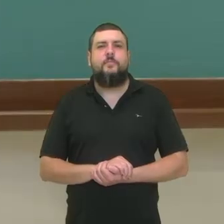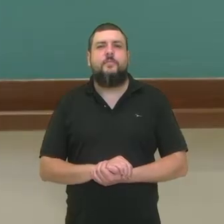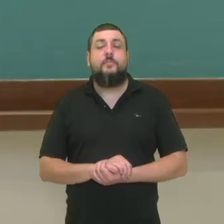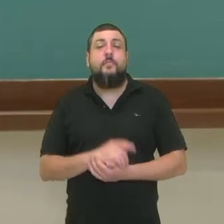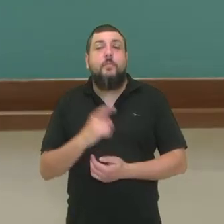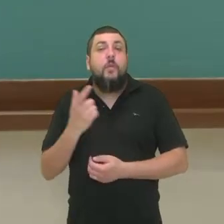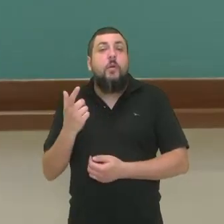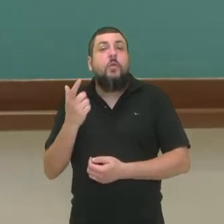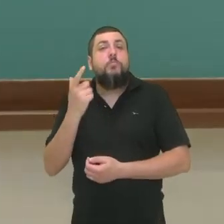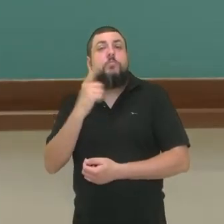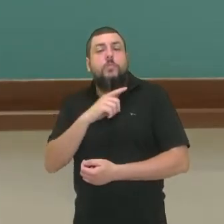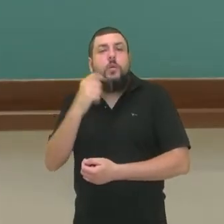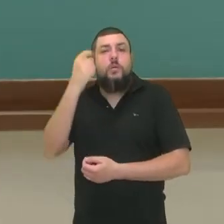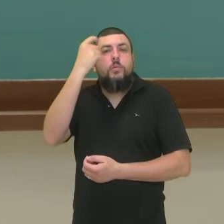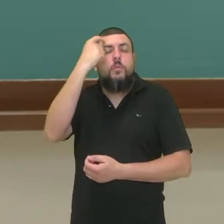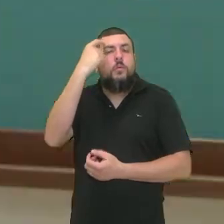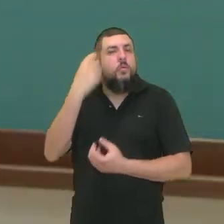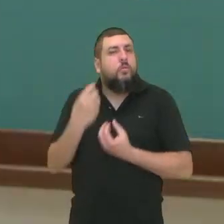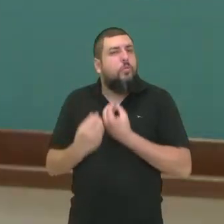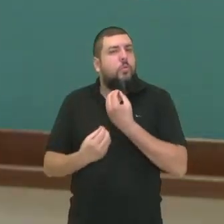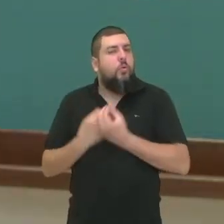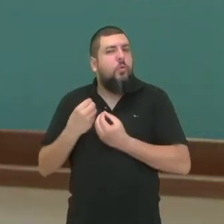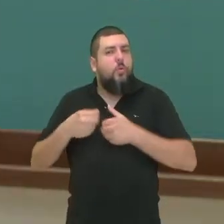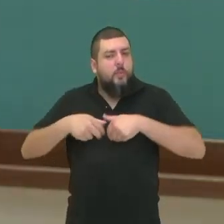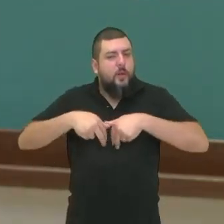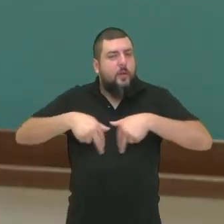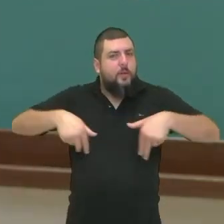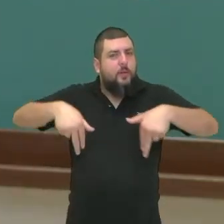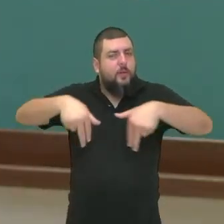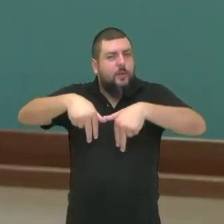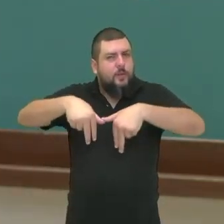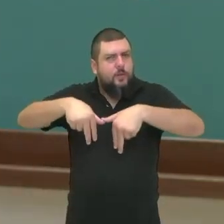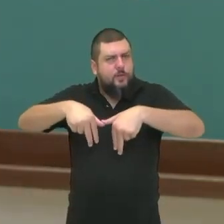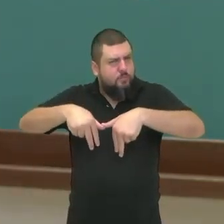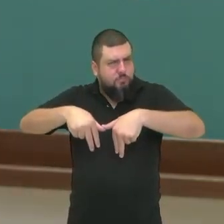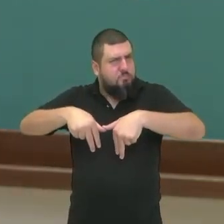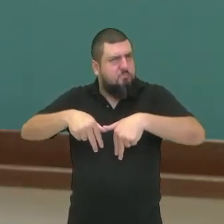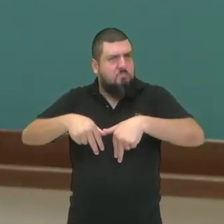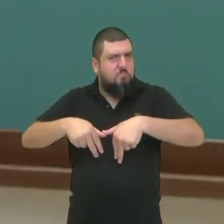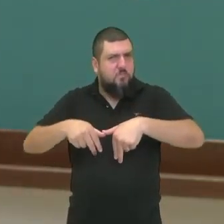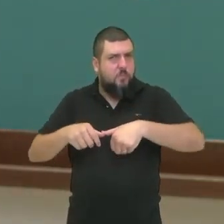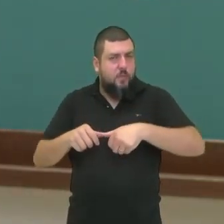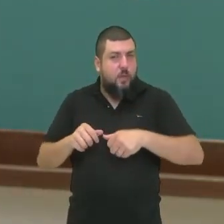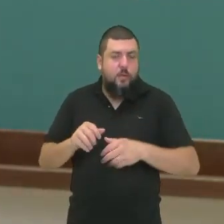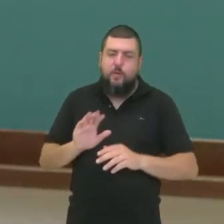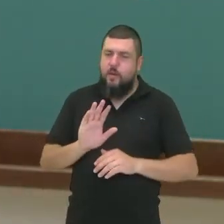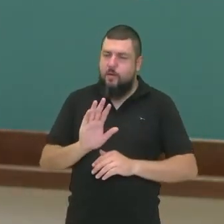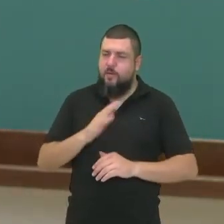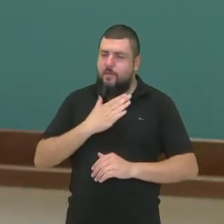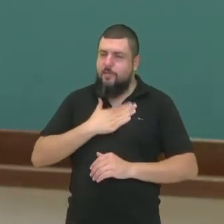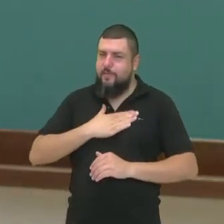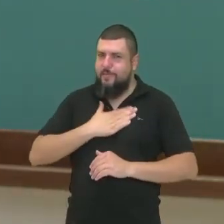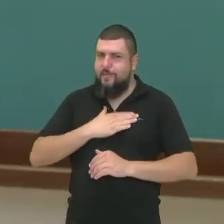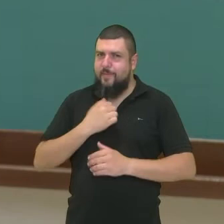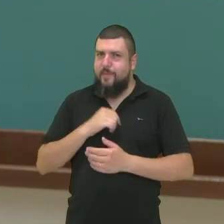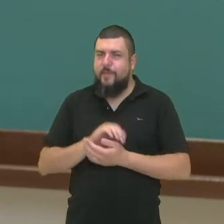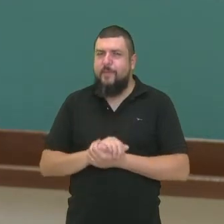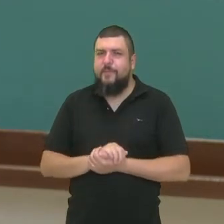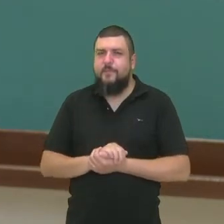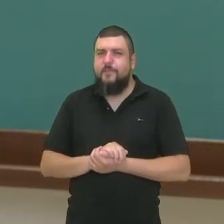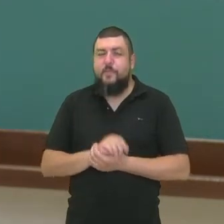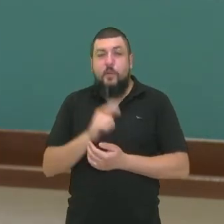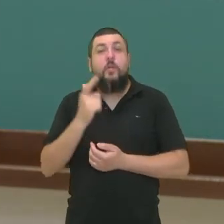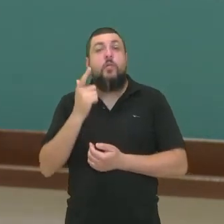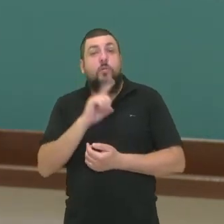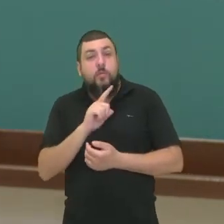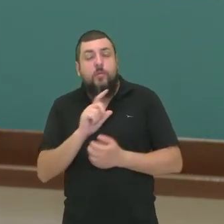Conseguiram aí pensar sobre a ciranda? Não? Tudo bem, a gente vai junto retomar então esse assunto. Você conseguiu? Ótimo, então